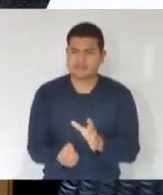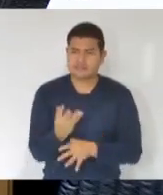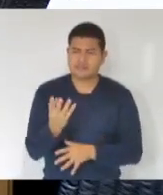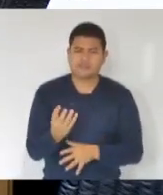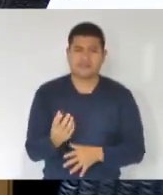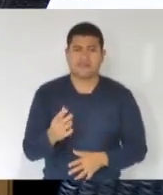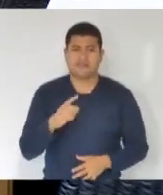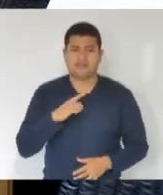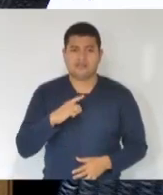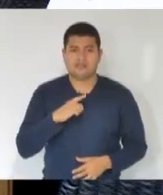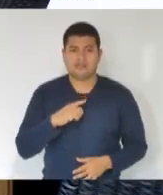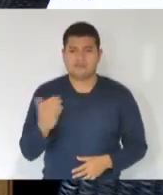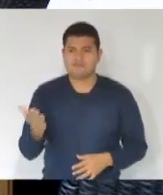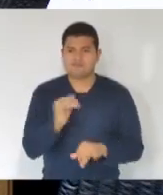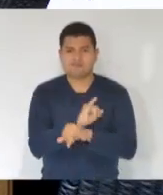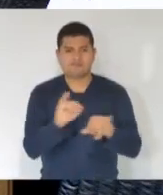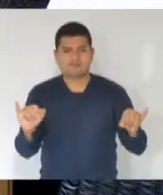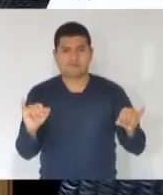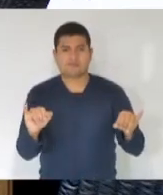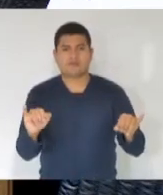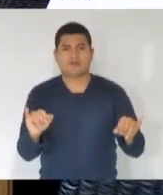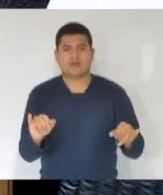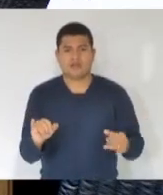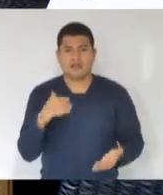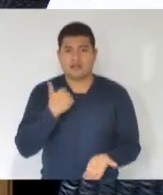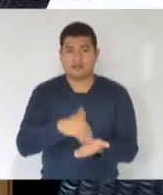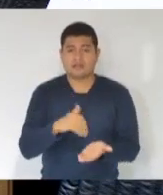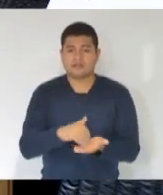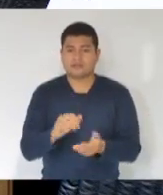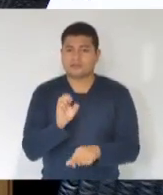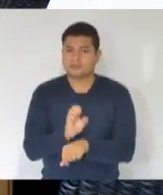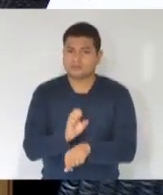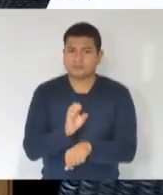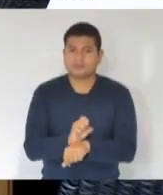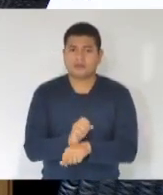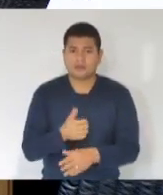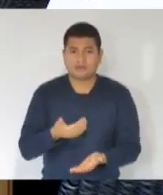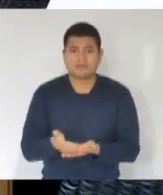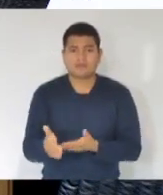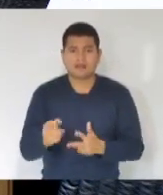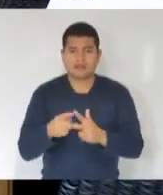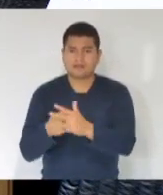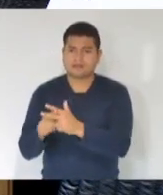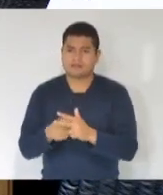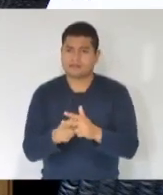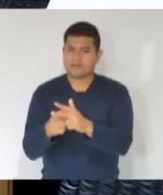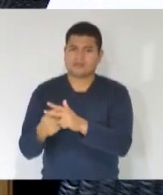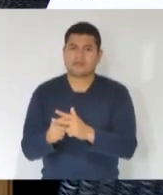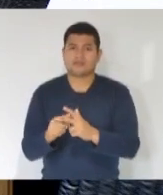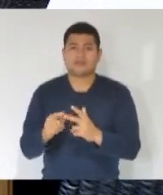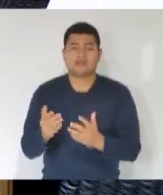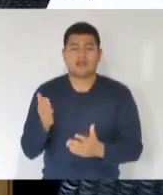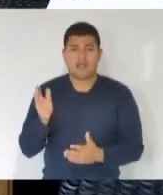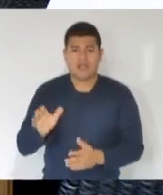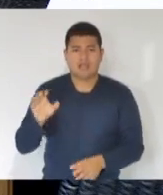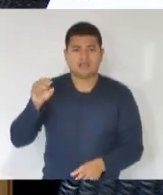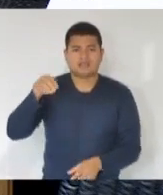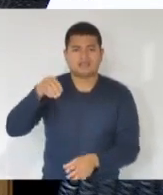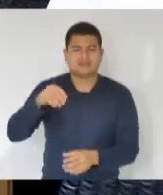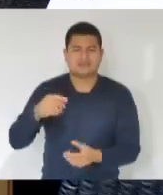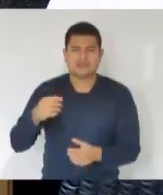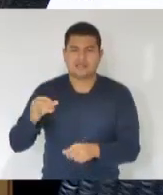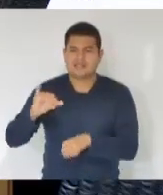sua comunicação de que o secretário de Estado vai revitalizar aquela escola, que está no coração da cidade, mas,